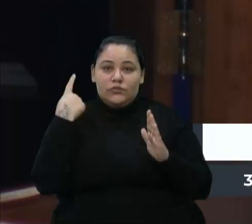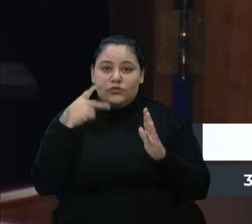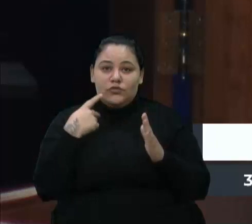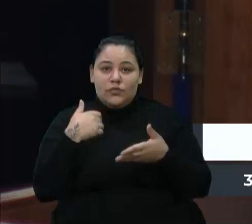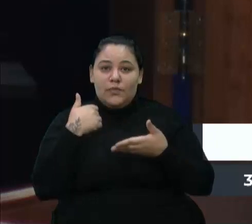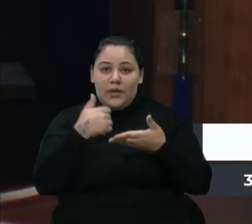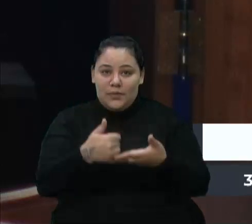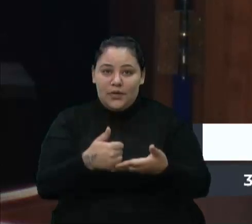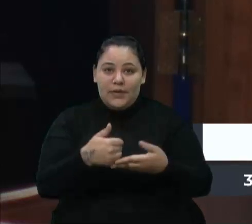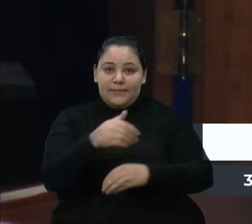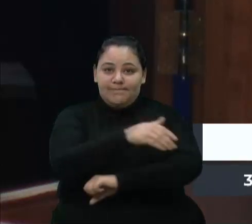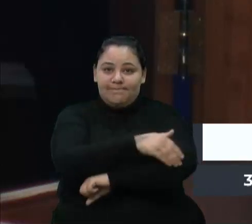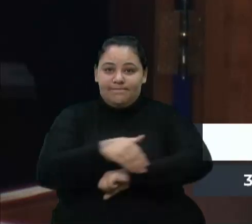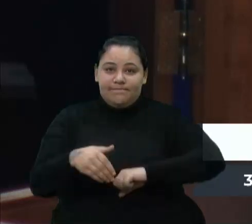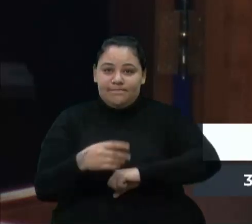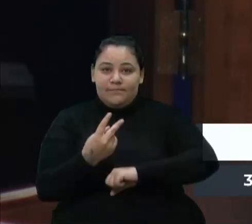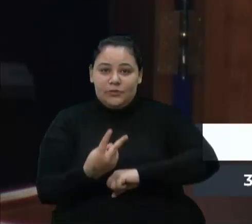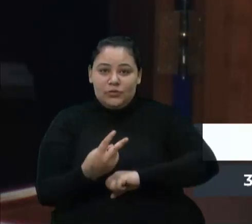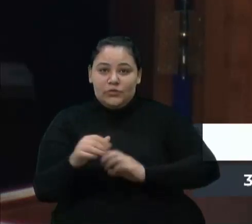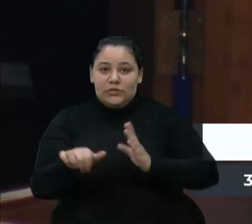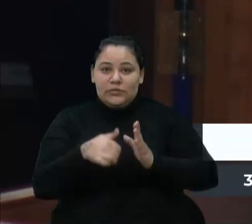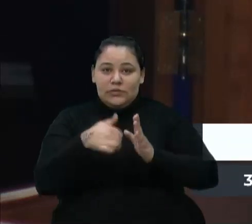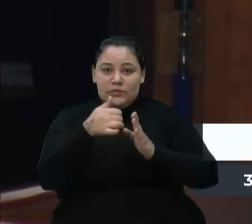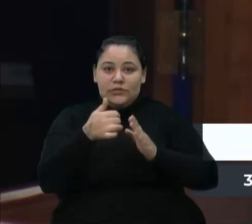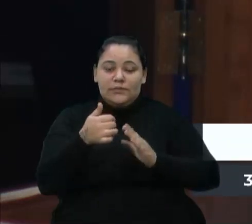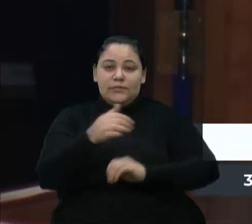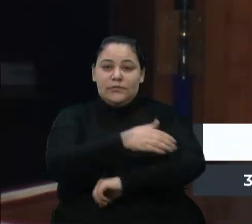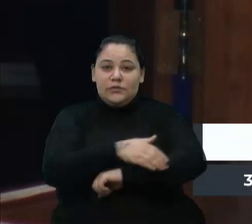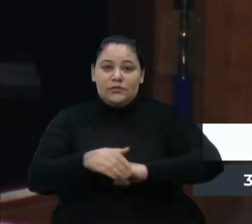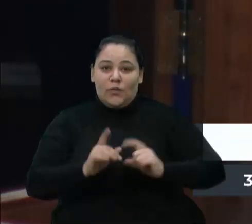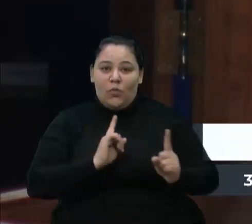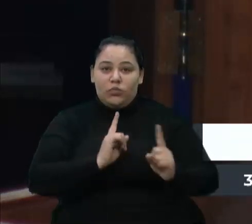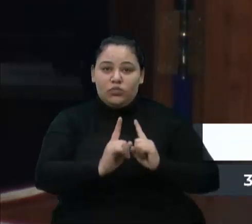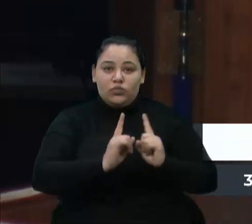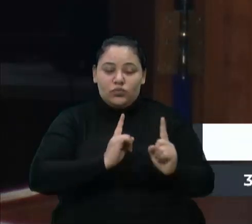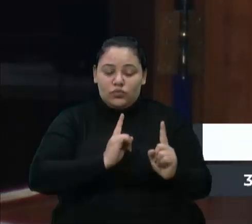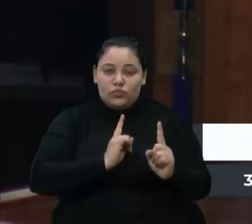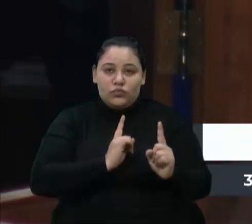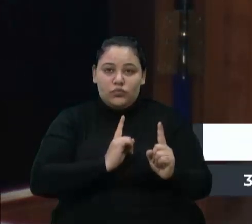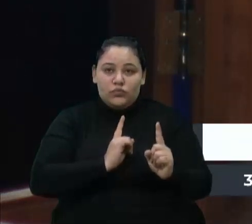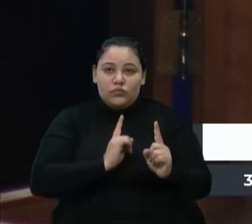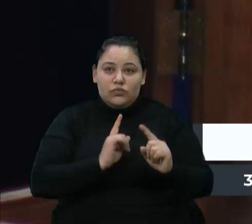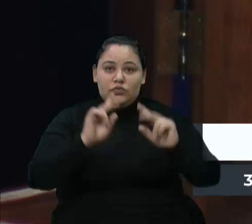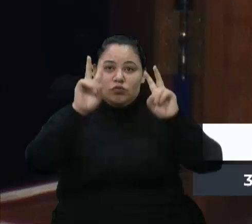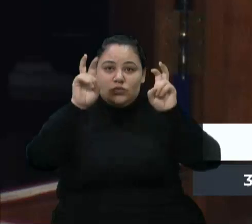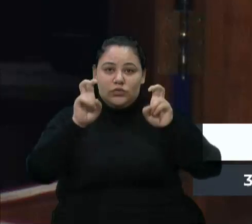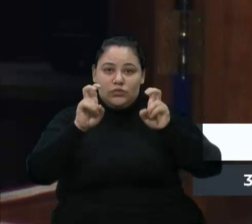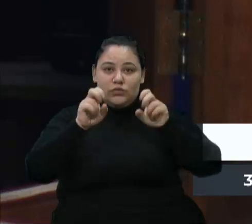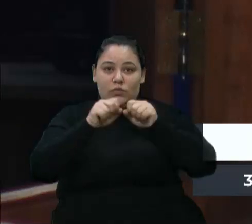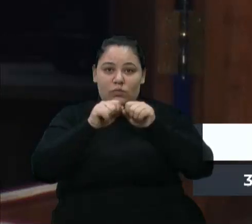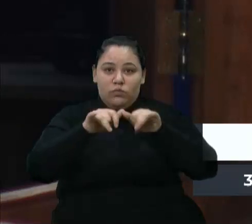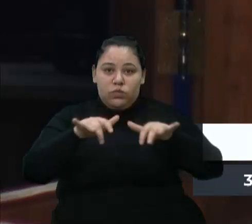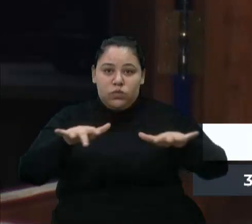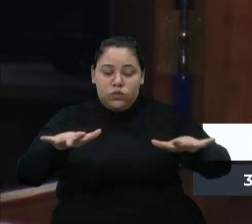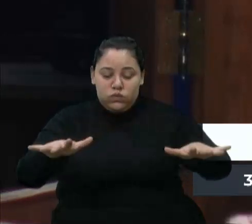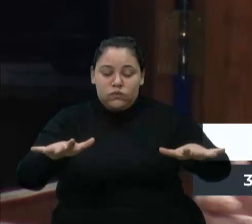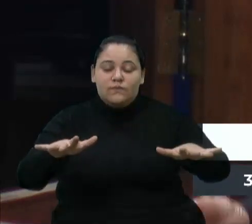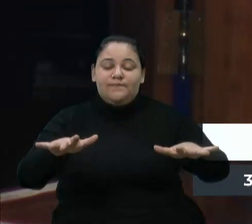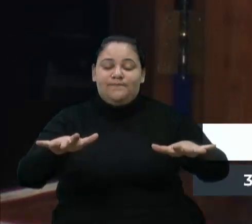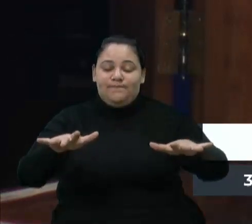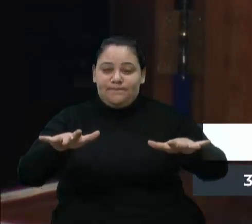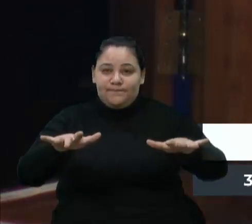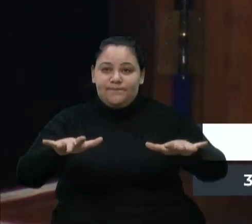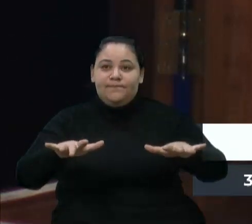e Melhoria da BR-116. O assunto está ganhando corpo, o assunto